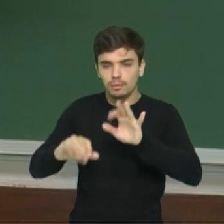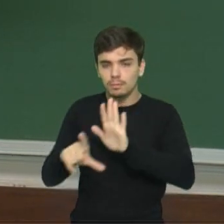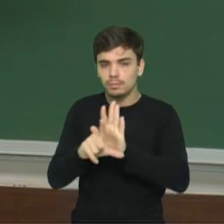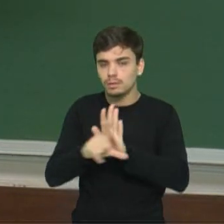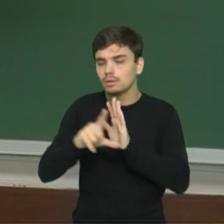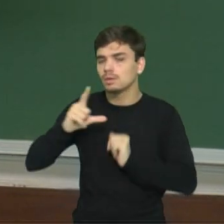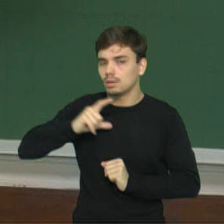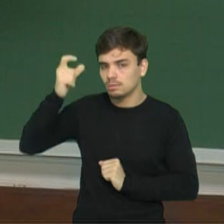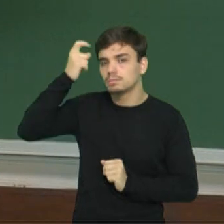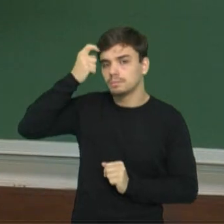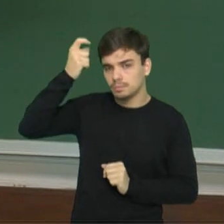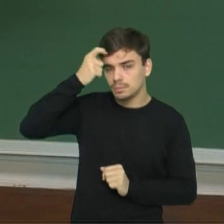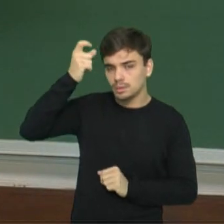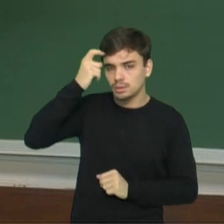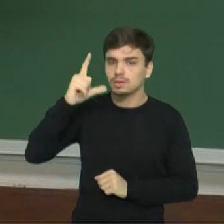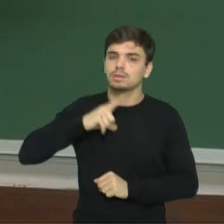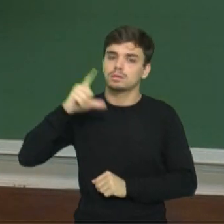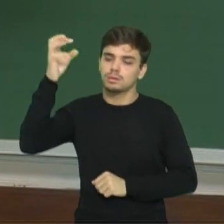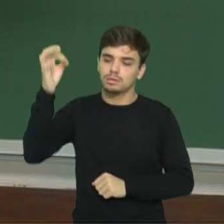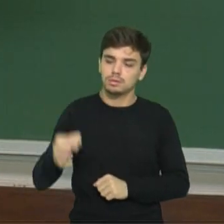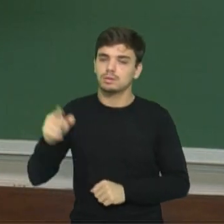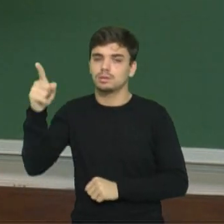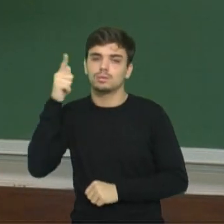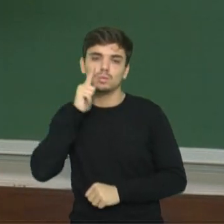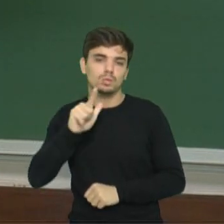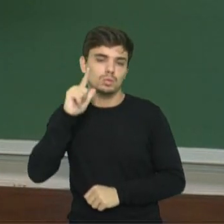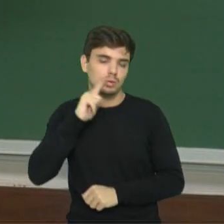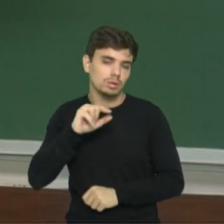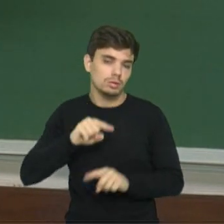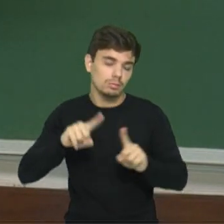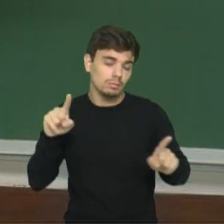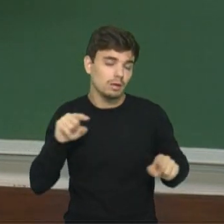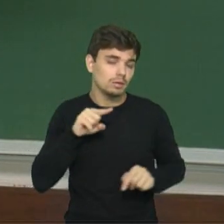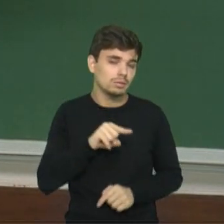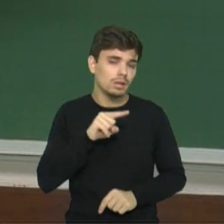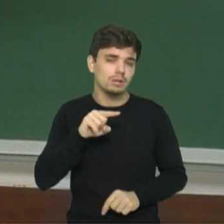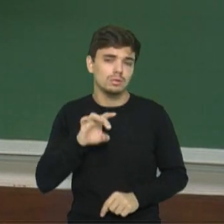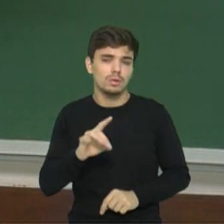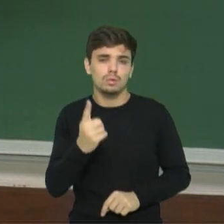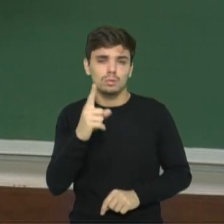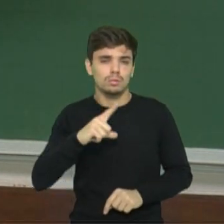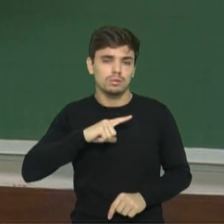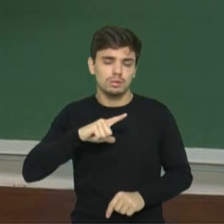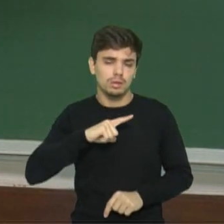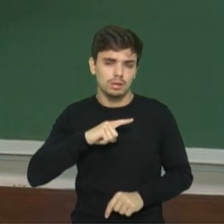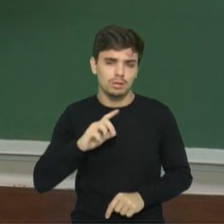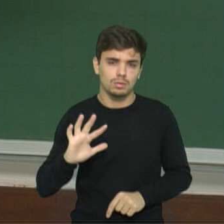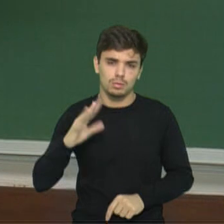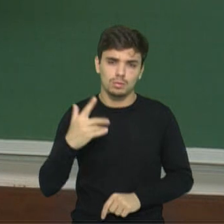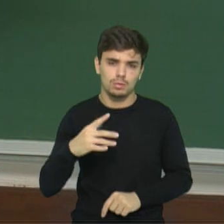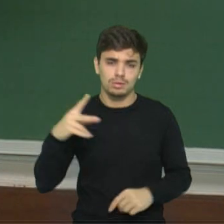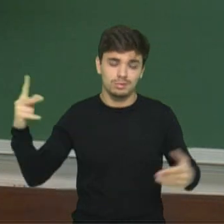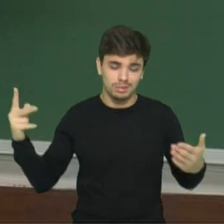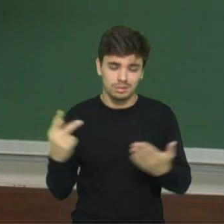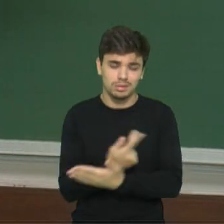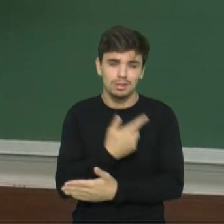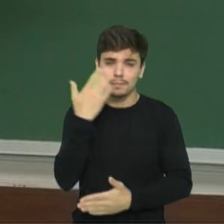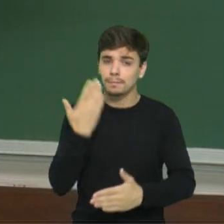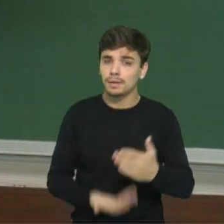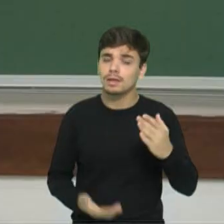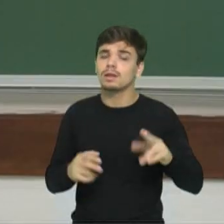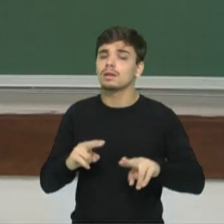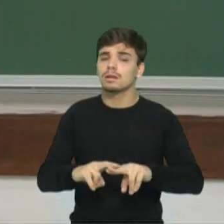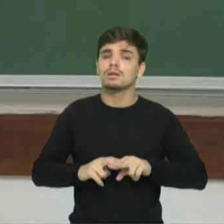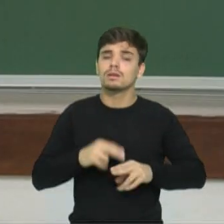ciente, né, eles tinham quase que uma certeza que eles venceriam esse plebiscito, porém, sofrem uma grande derrota nesse plebiscito,